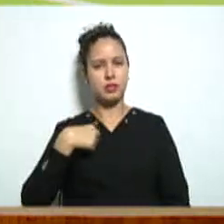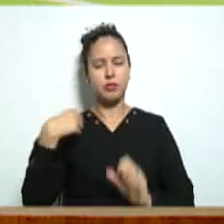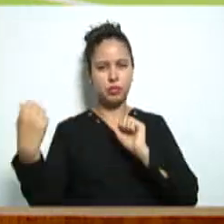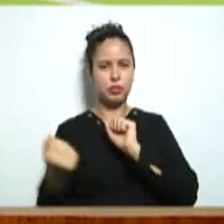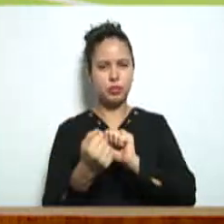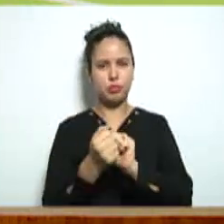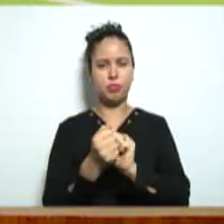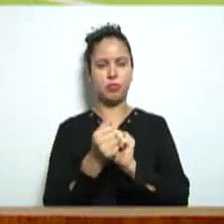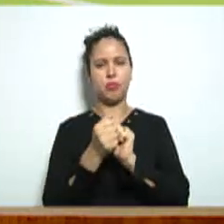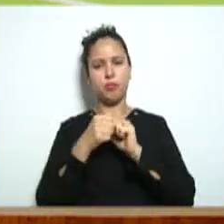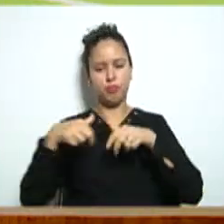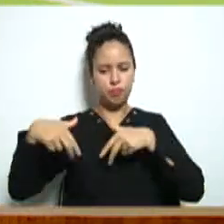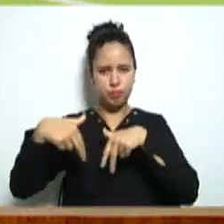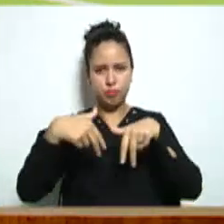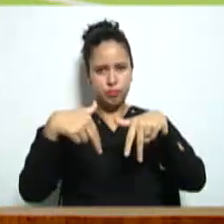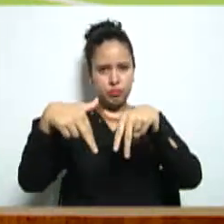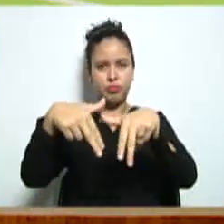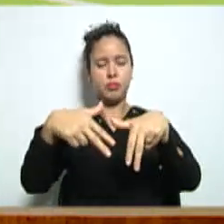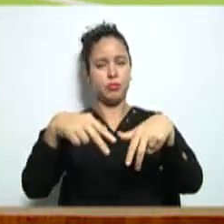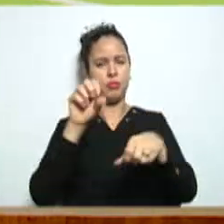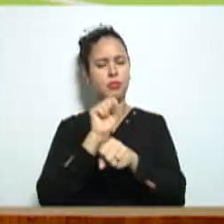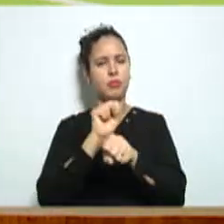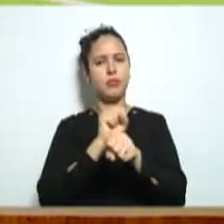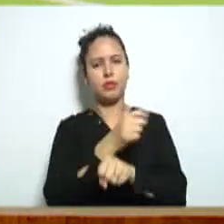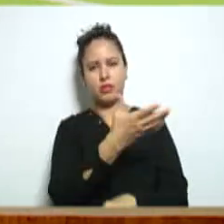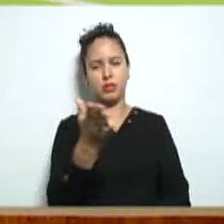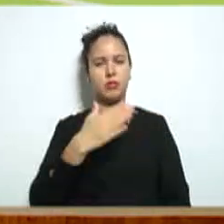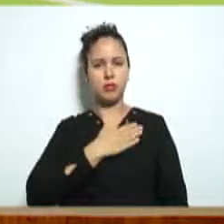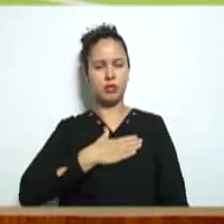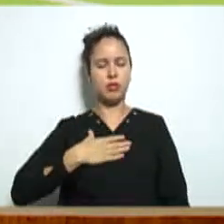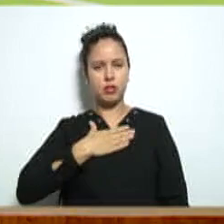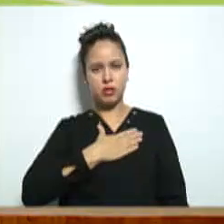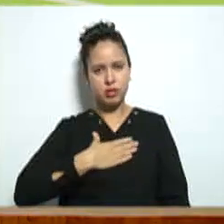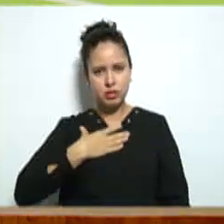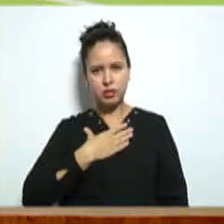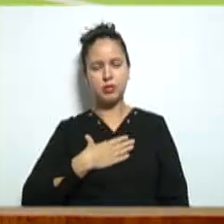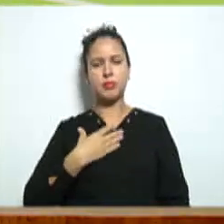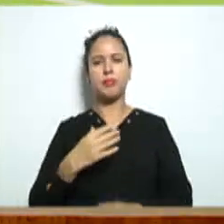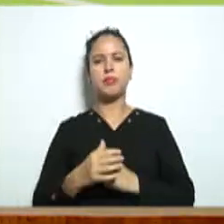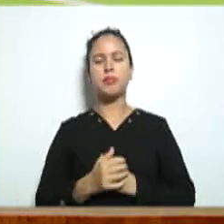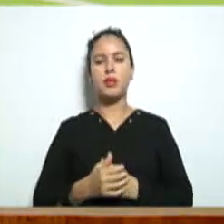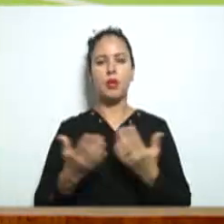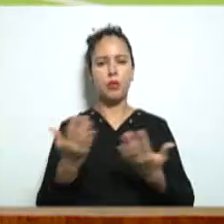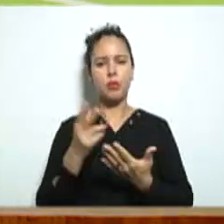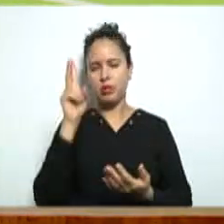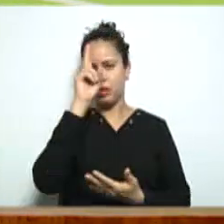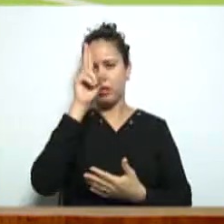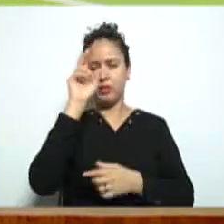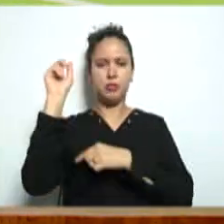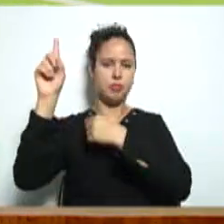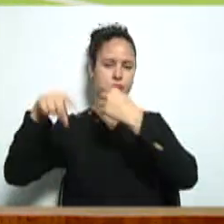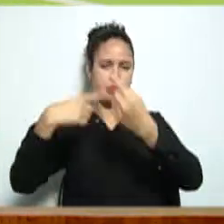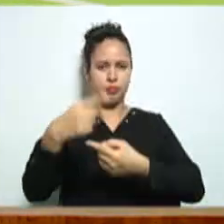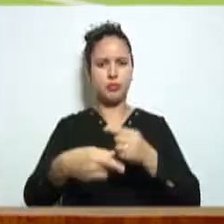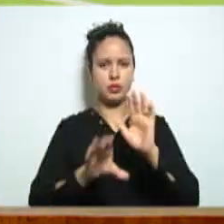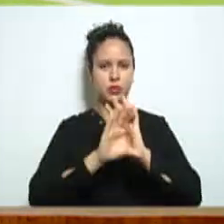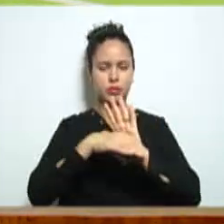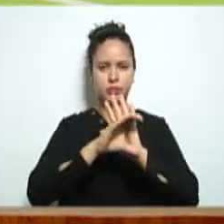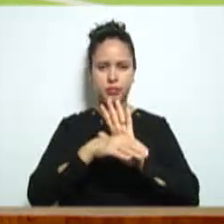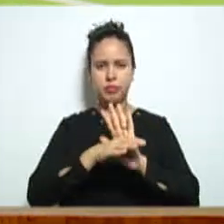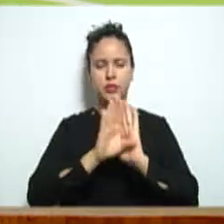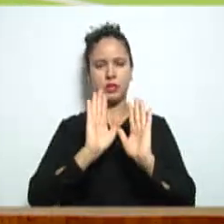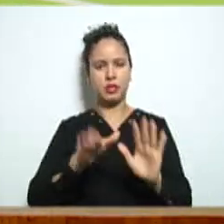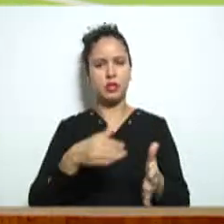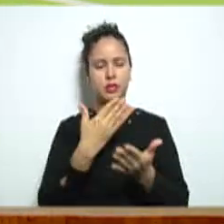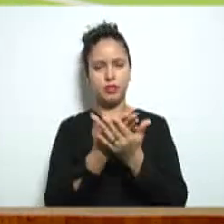dessa caminhada de vocês. Espero que tenham curtido e que hoje a gente possa revisar, retomar os conceitos que nós